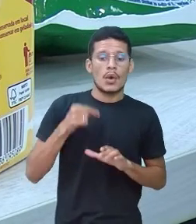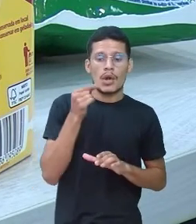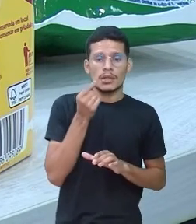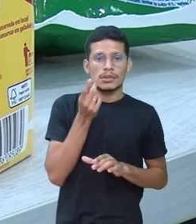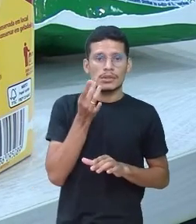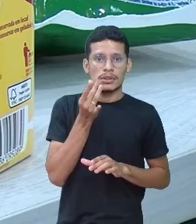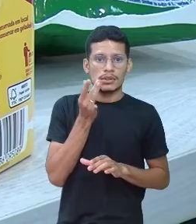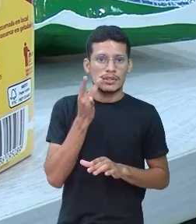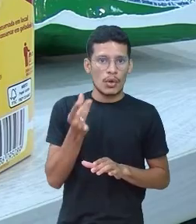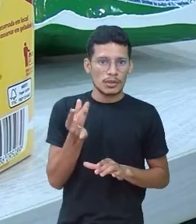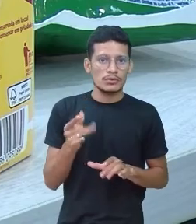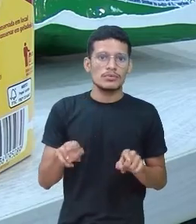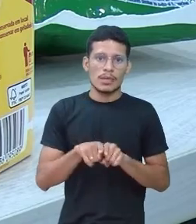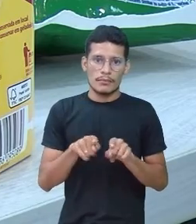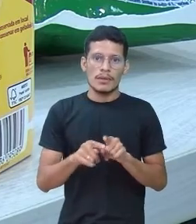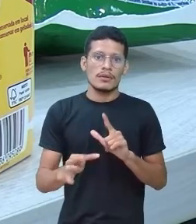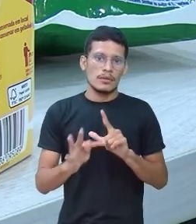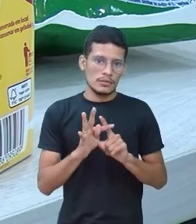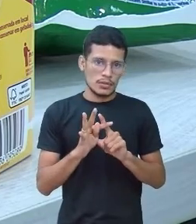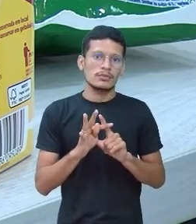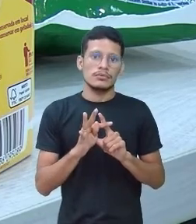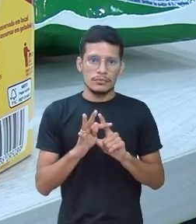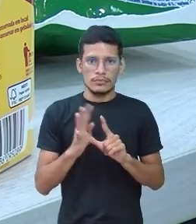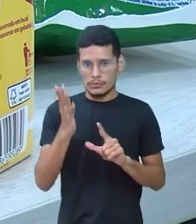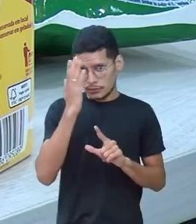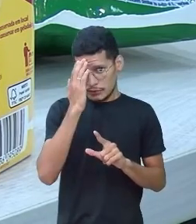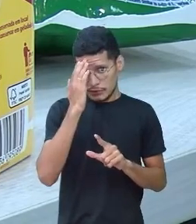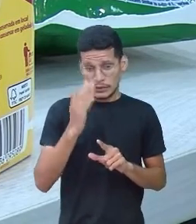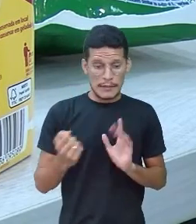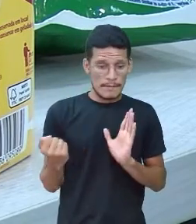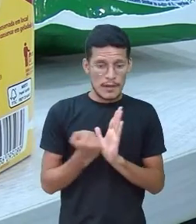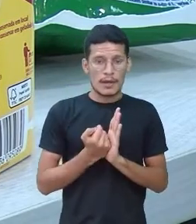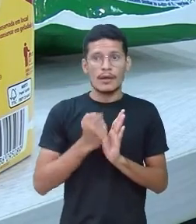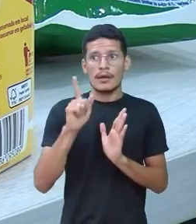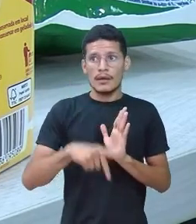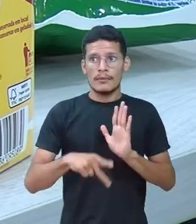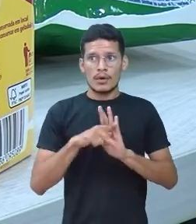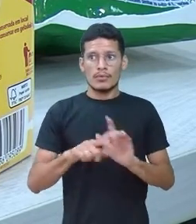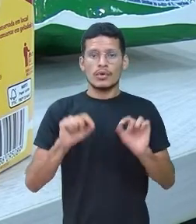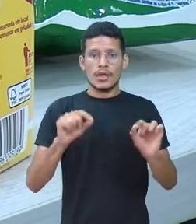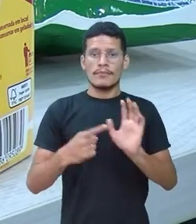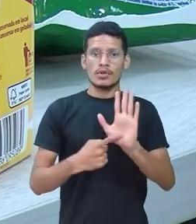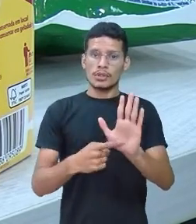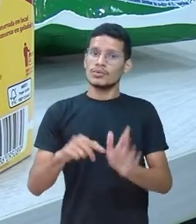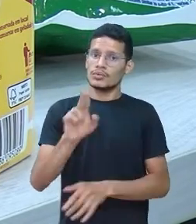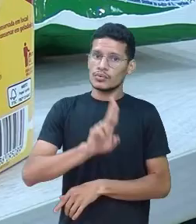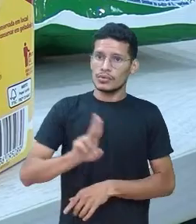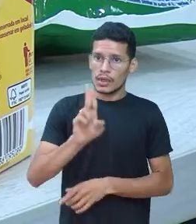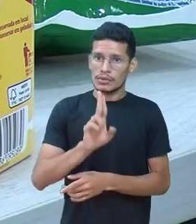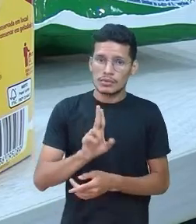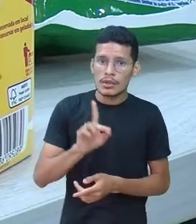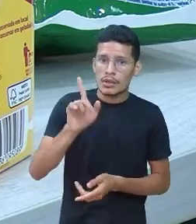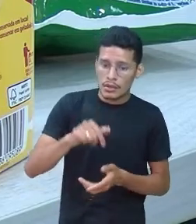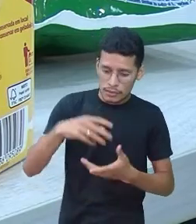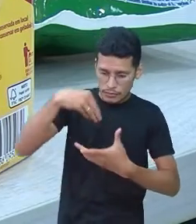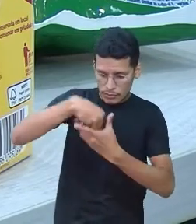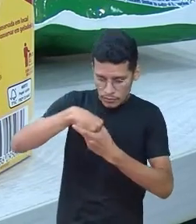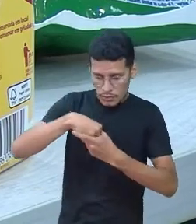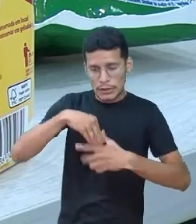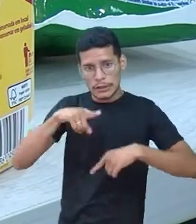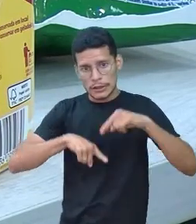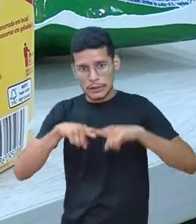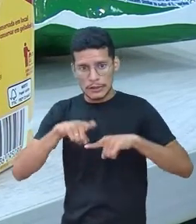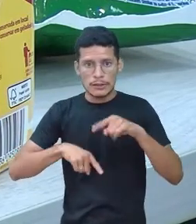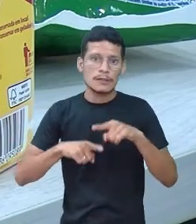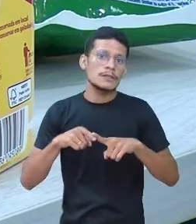comemos também, ele é transgênico. Então, esse símbolo aqui é mostrando a você que ele foi utilizado com